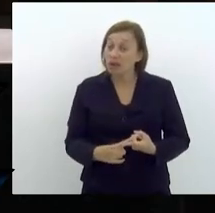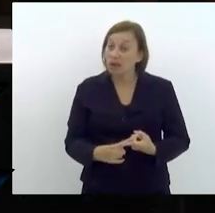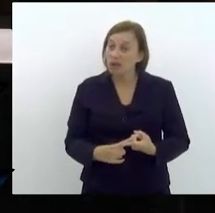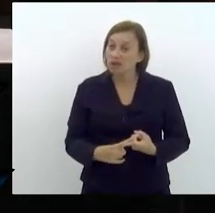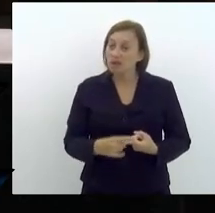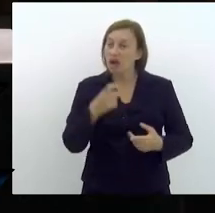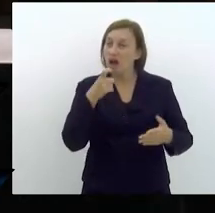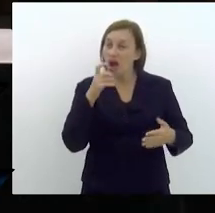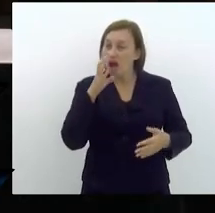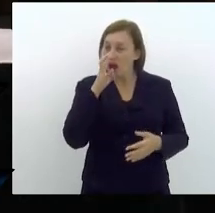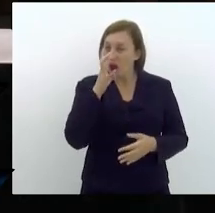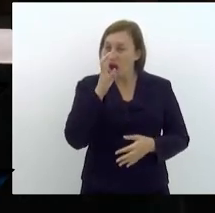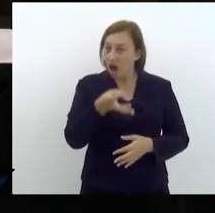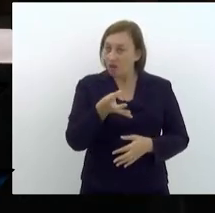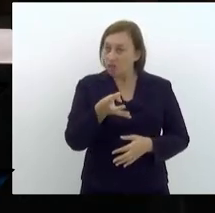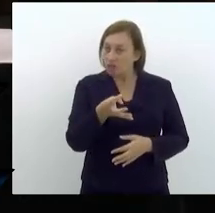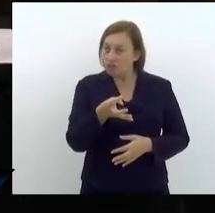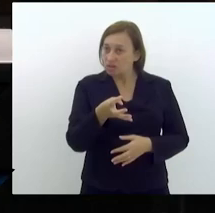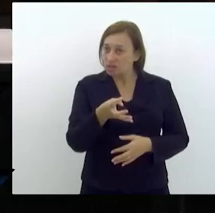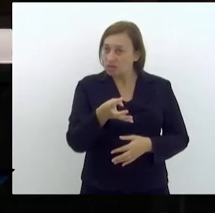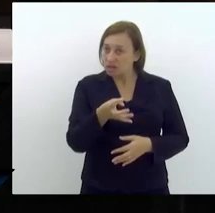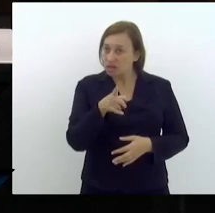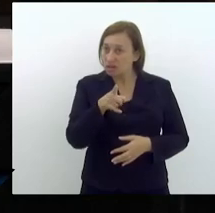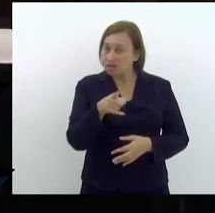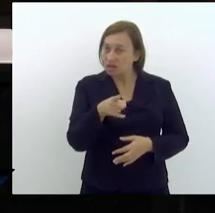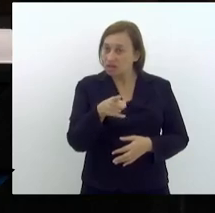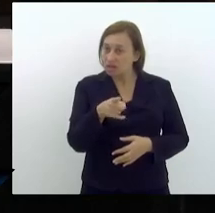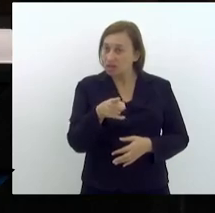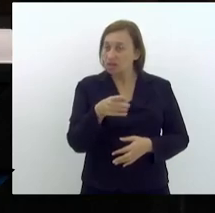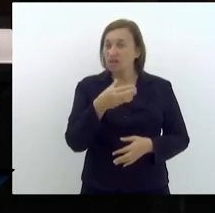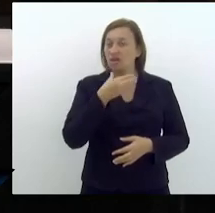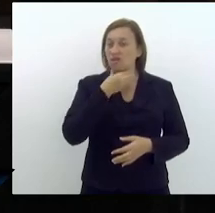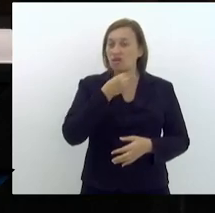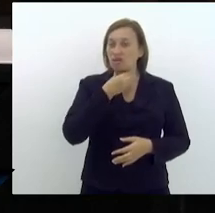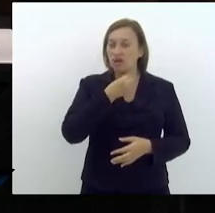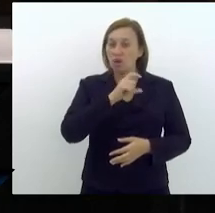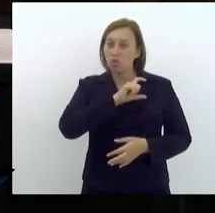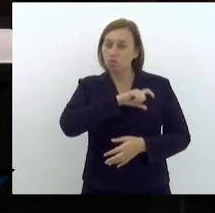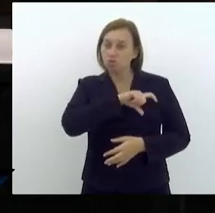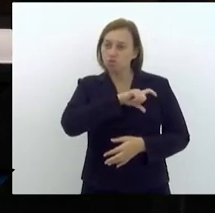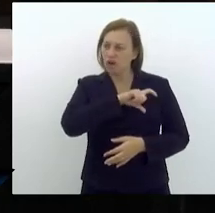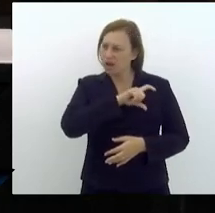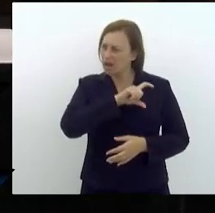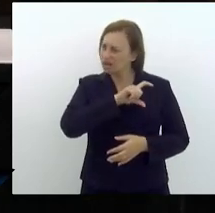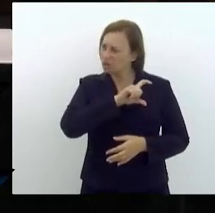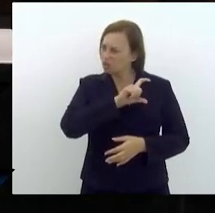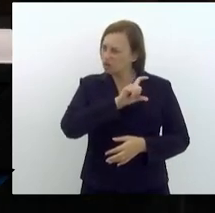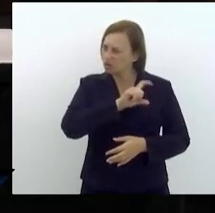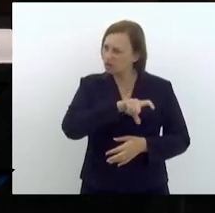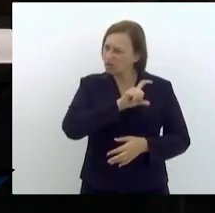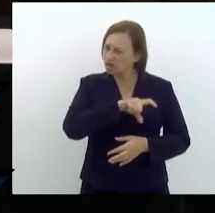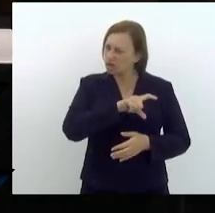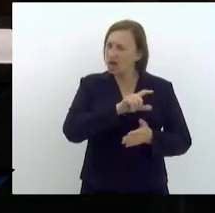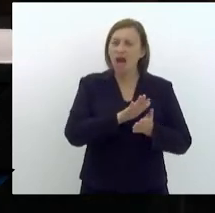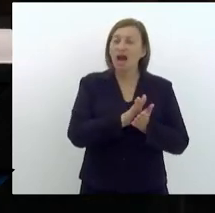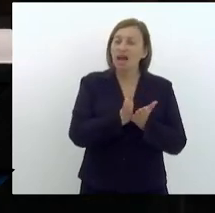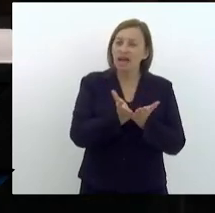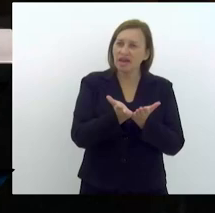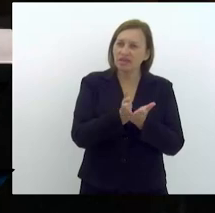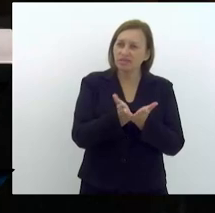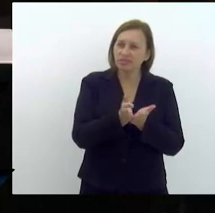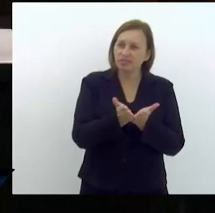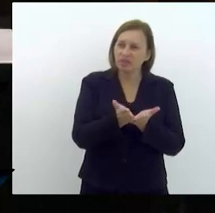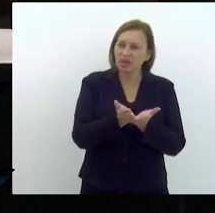acusadas são suspeitas de falsificar o cartão de vacina agora nós temos